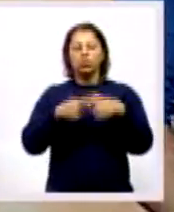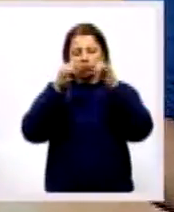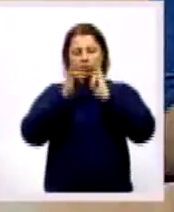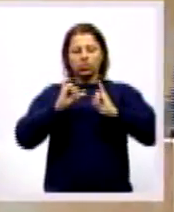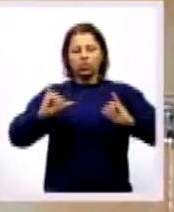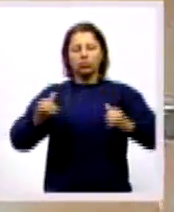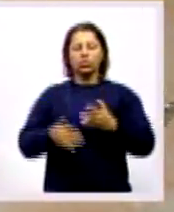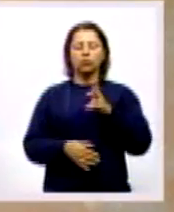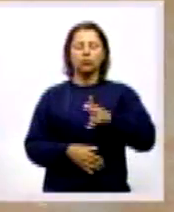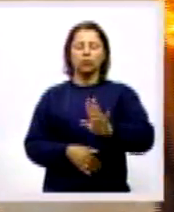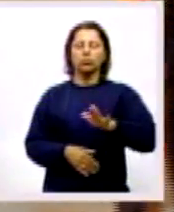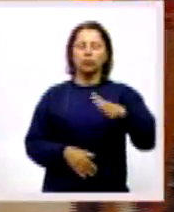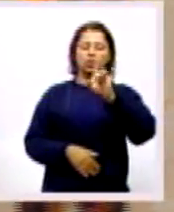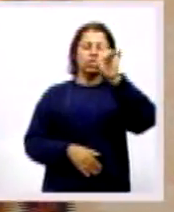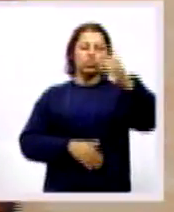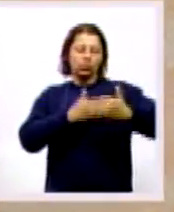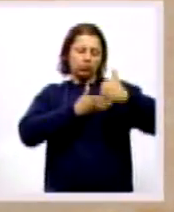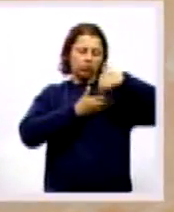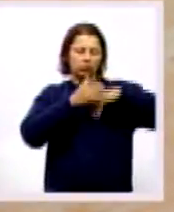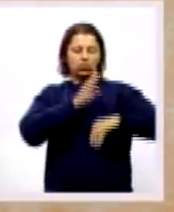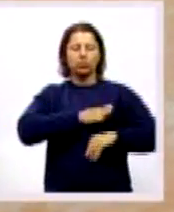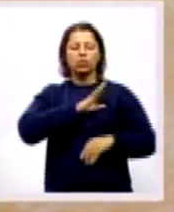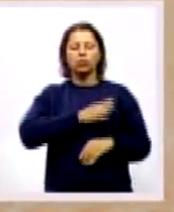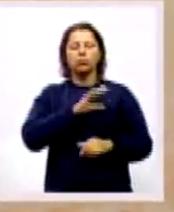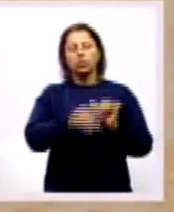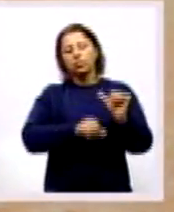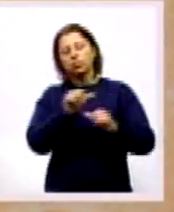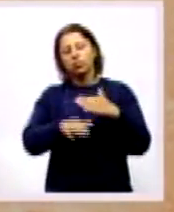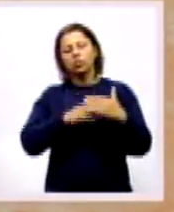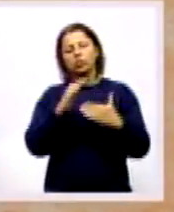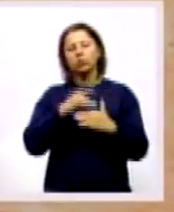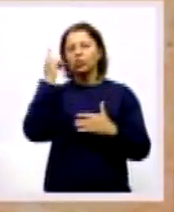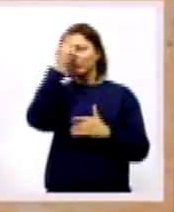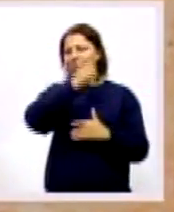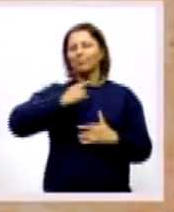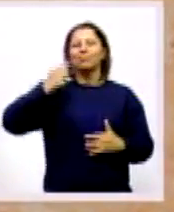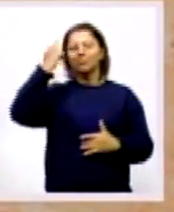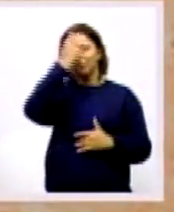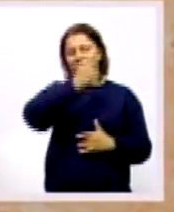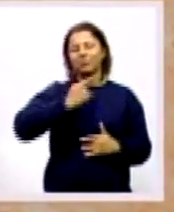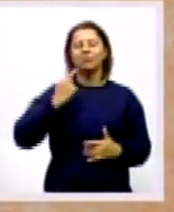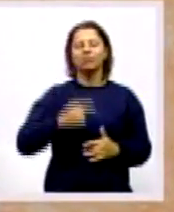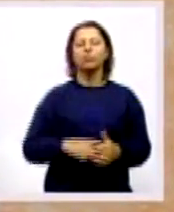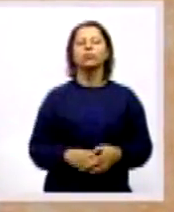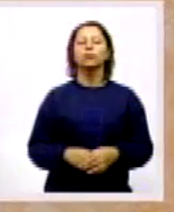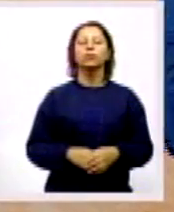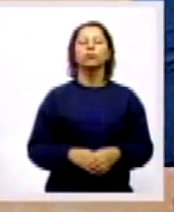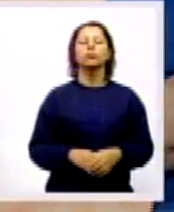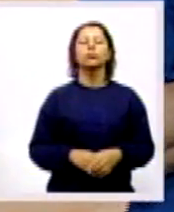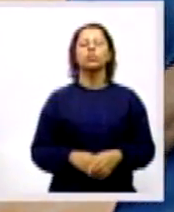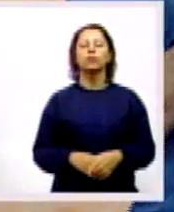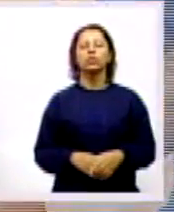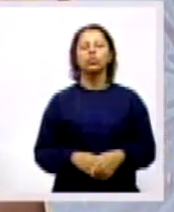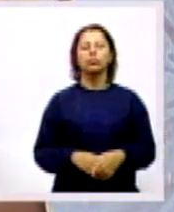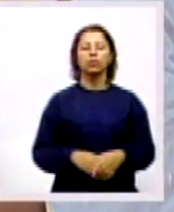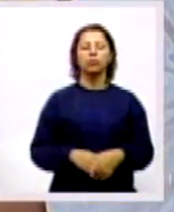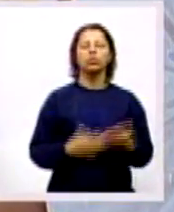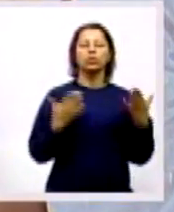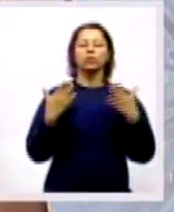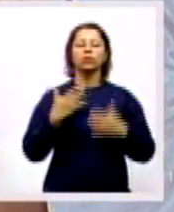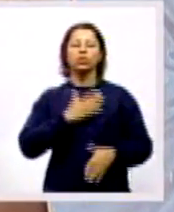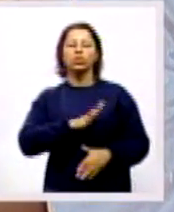sempre que quando Deus entra no nosso coração, Ele muda a nossa expressão facial. Eu tenho pavor dessas